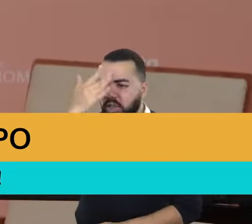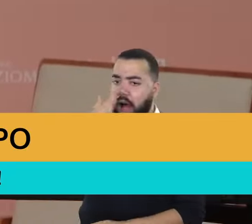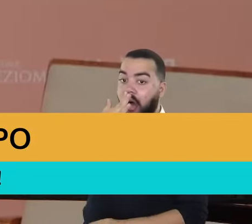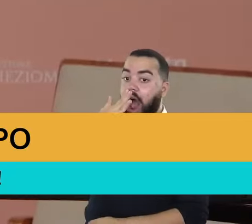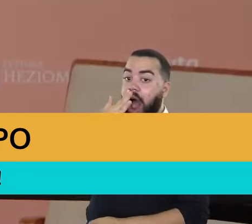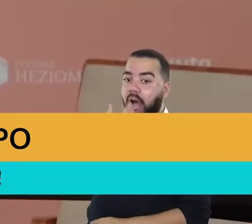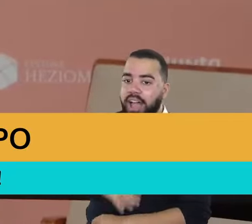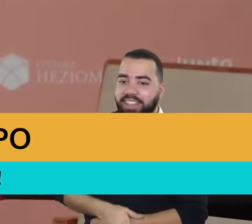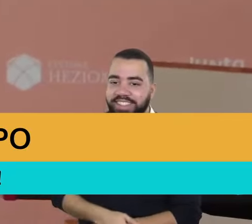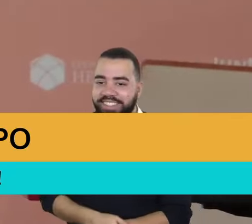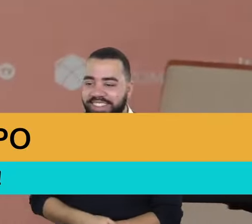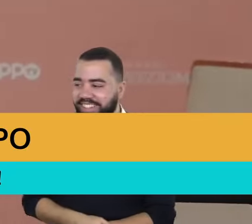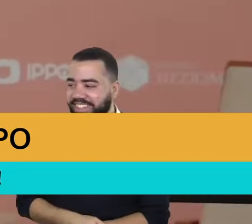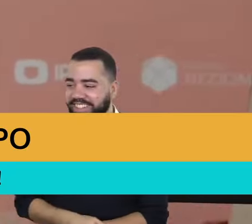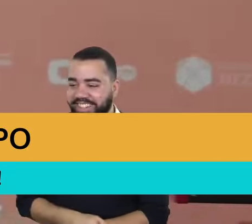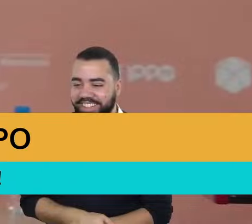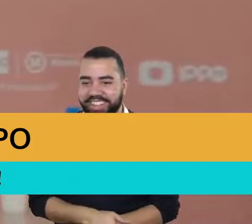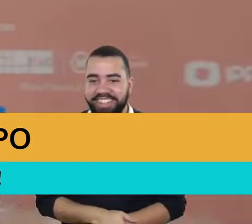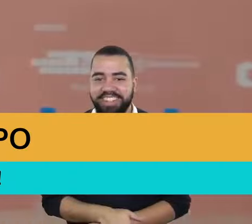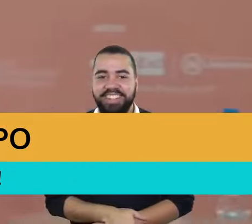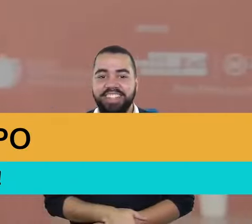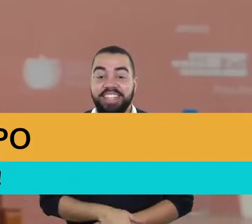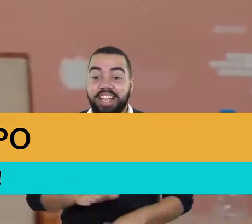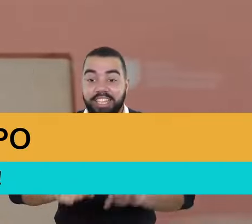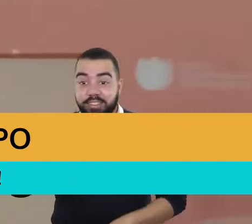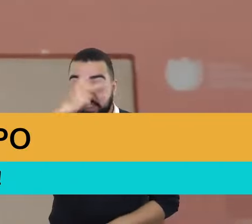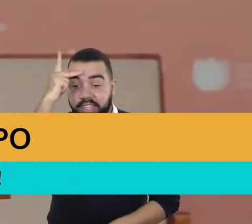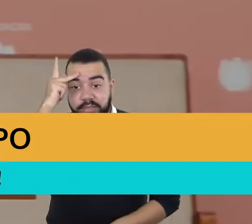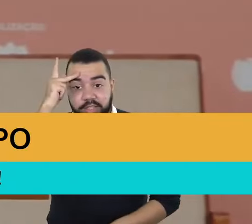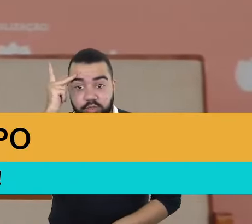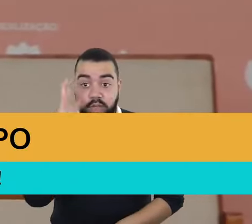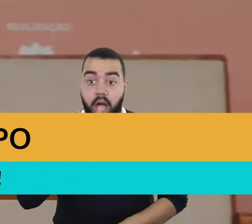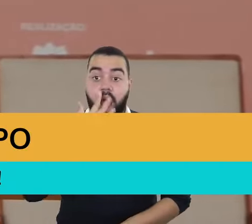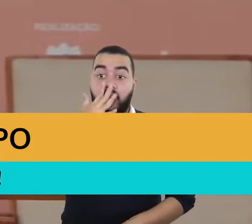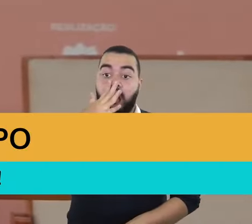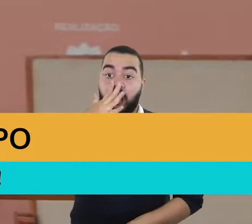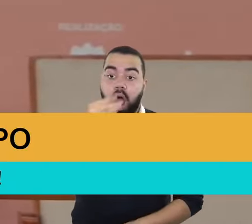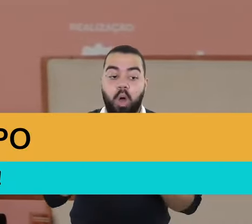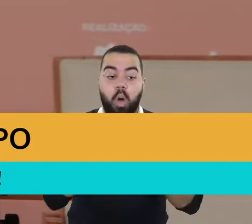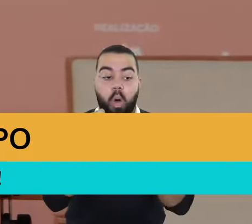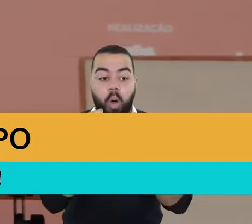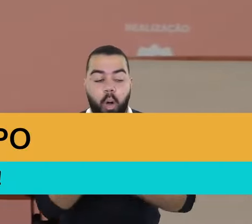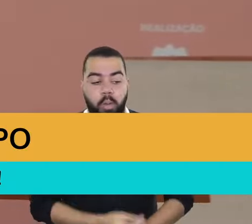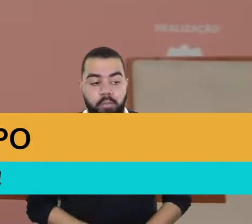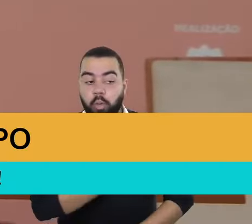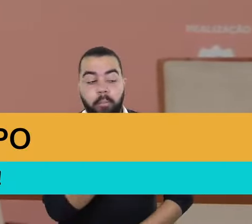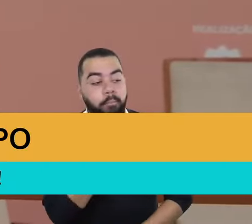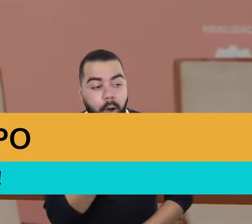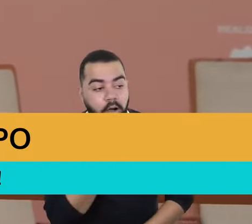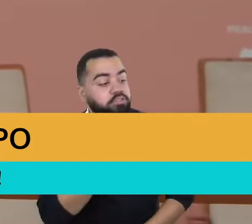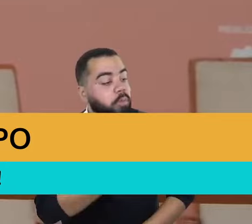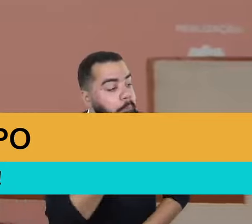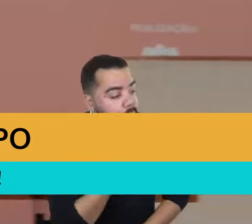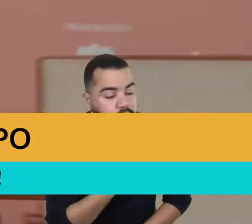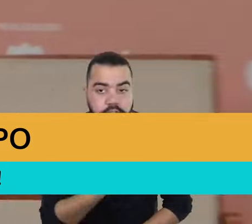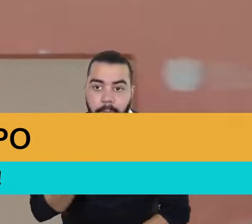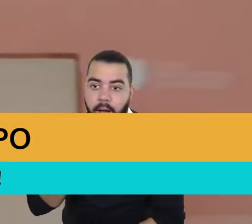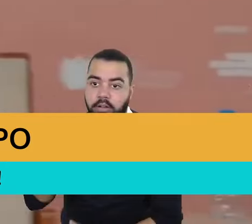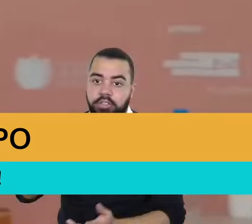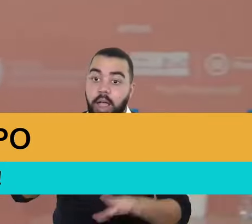Então nós autistas, nós temos um pé no escândalo. As pessoas se escandalizam. Imagina, você está numa igreja e você vê uma